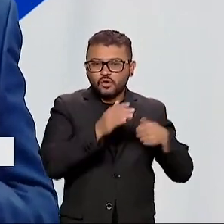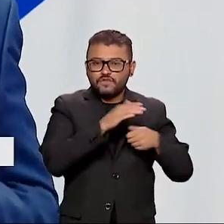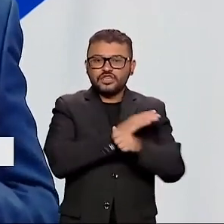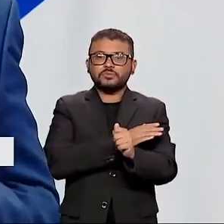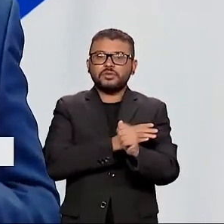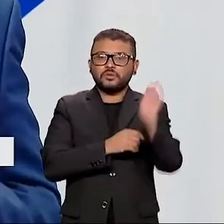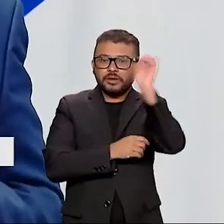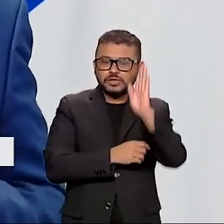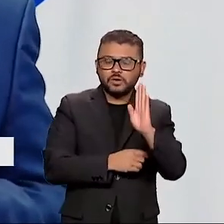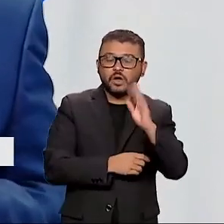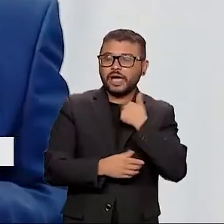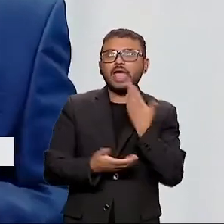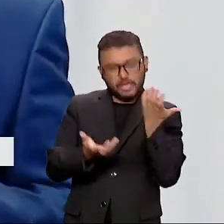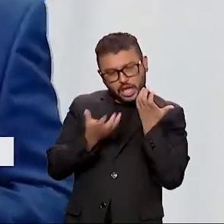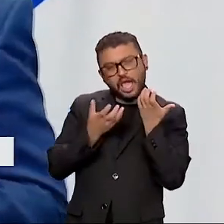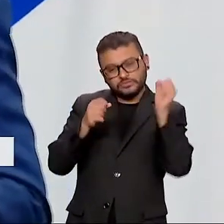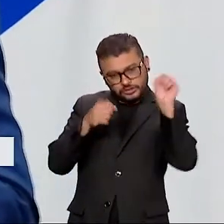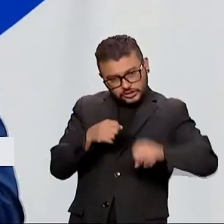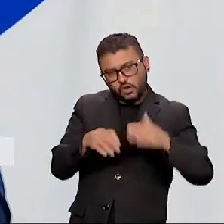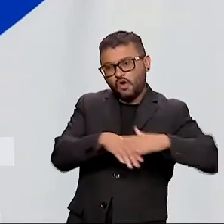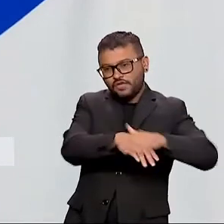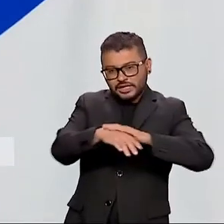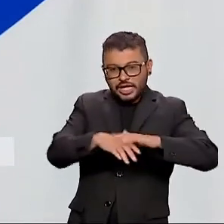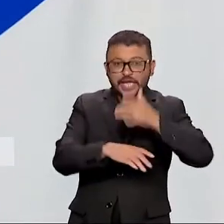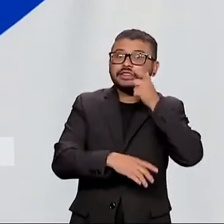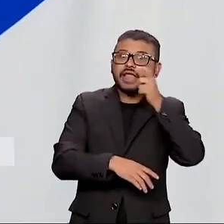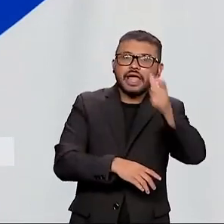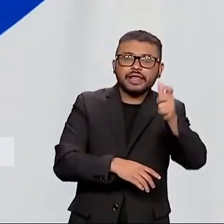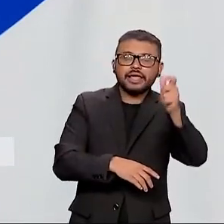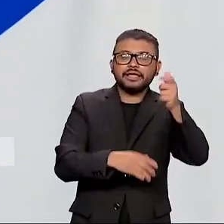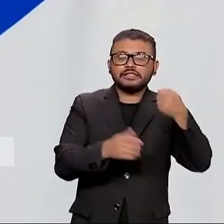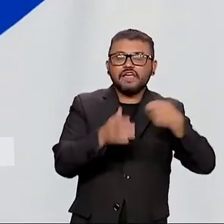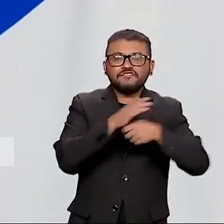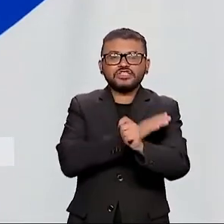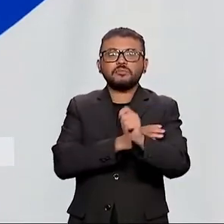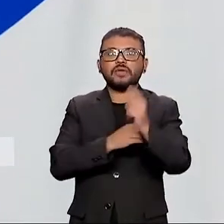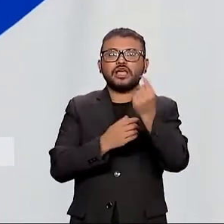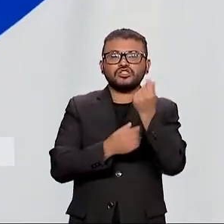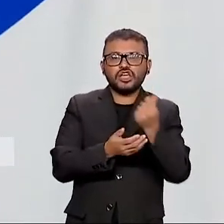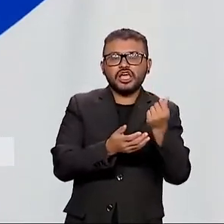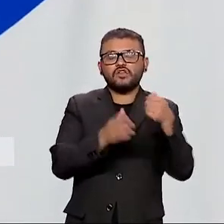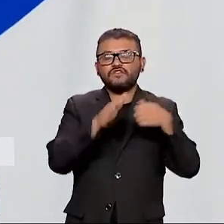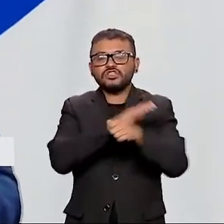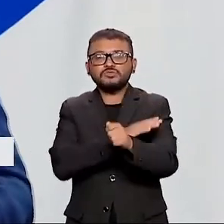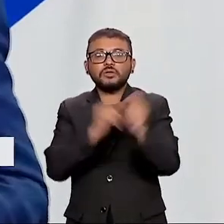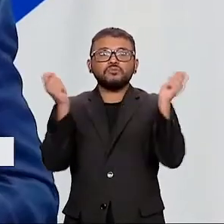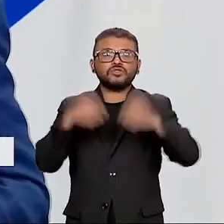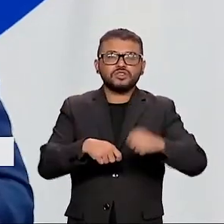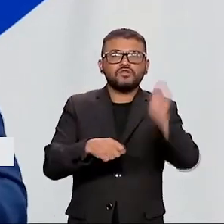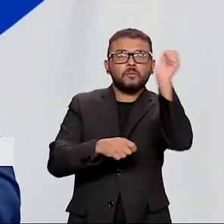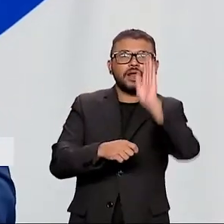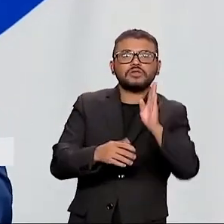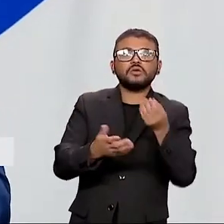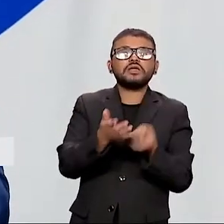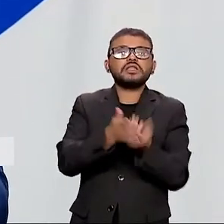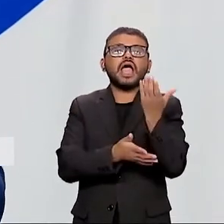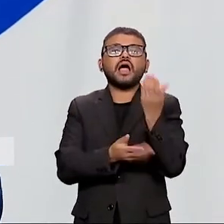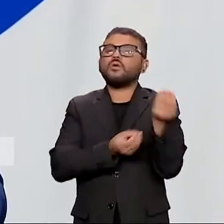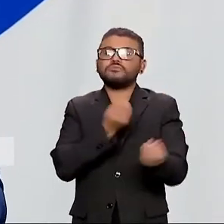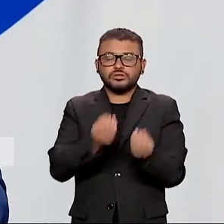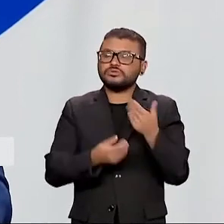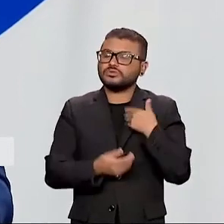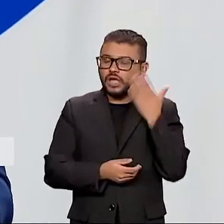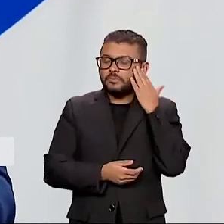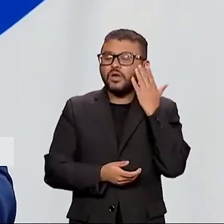querem fazer investimento no Brasil, até porque eu quero saber qual é a qualidade do investimento que as pessoas querem fazer.